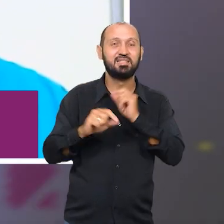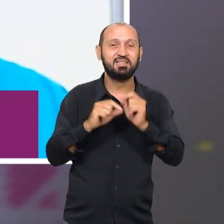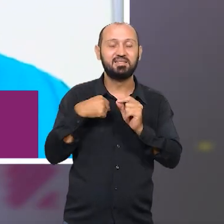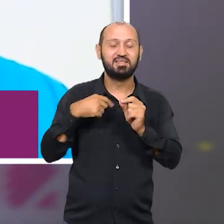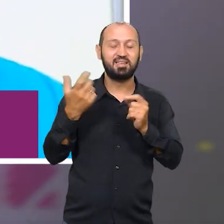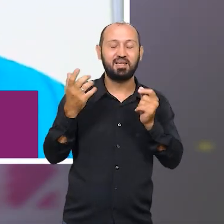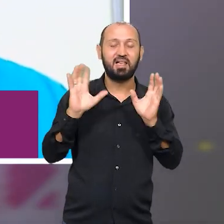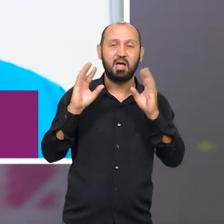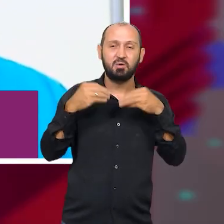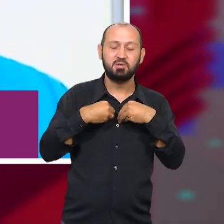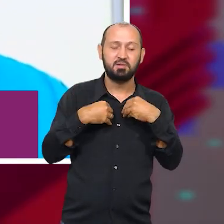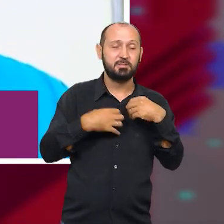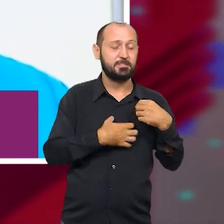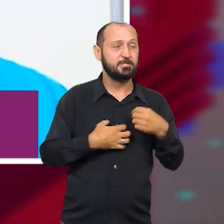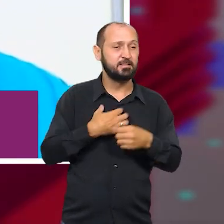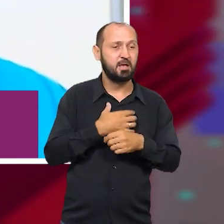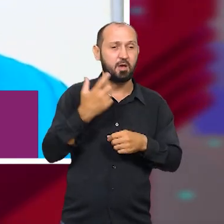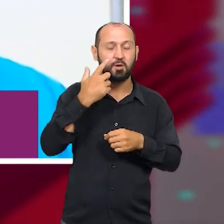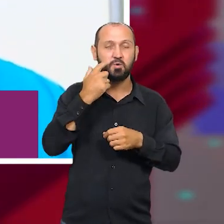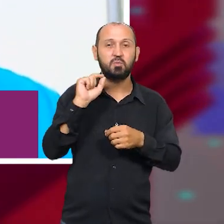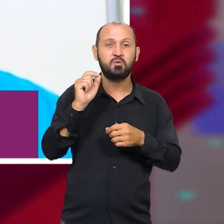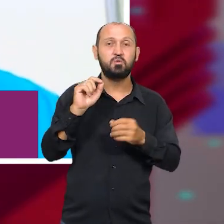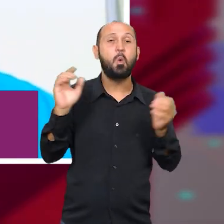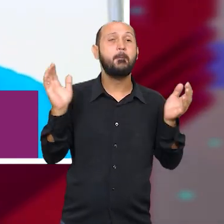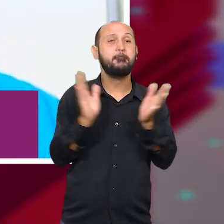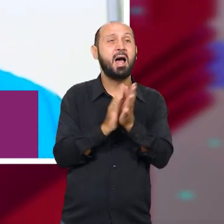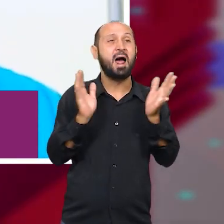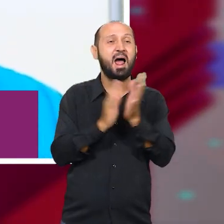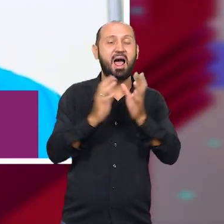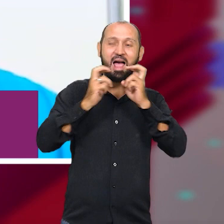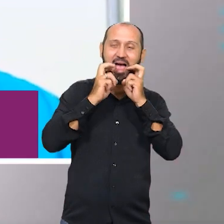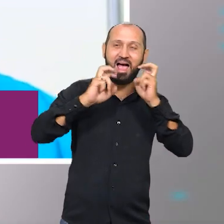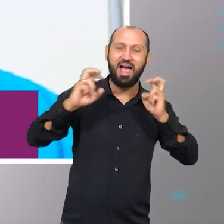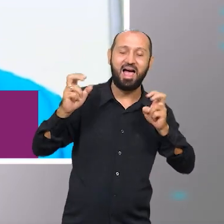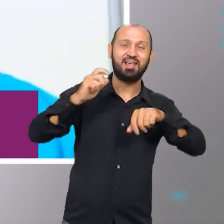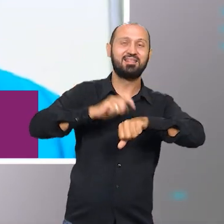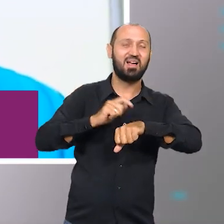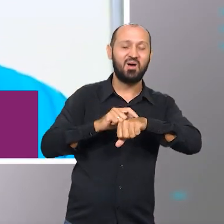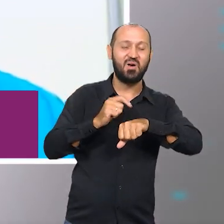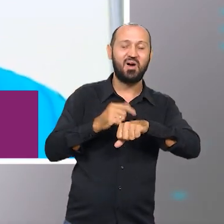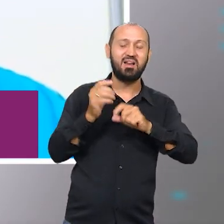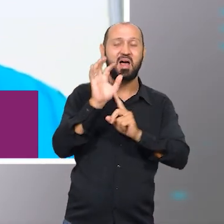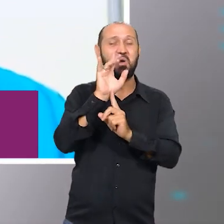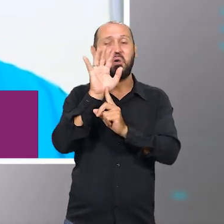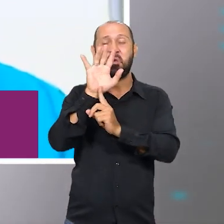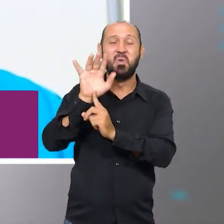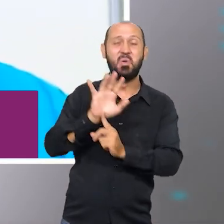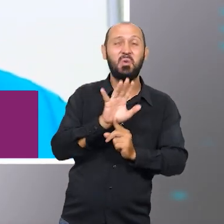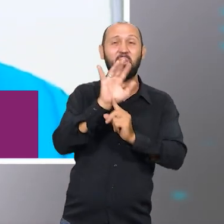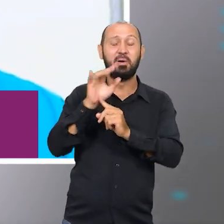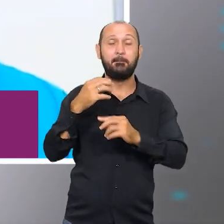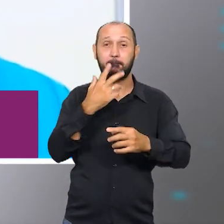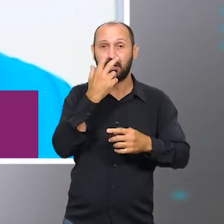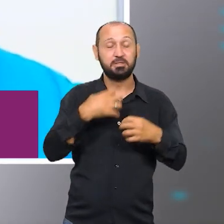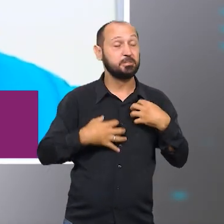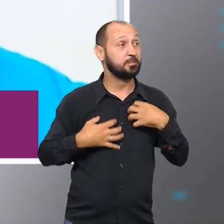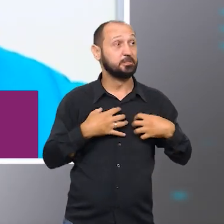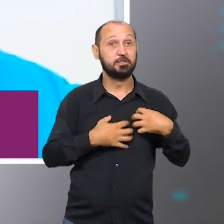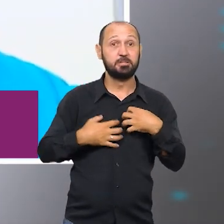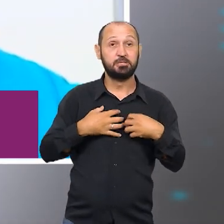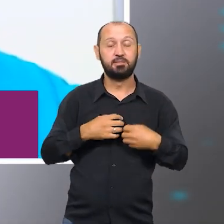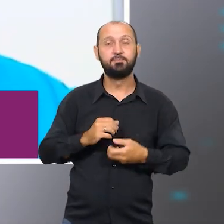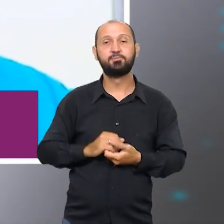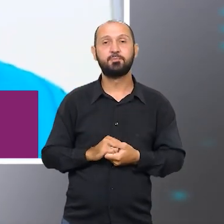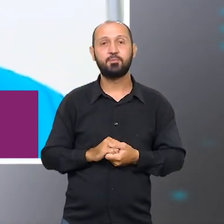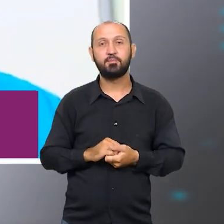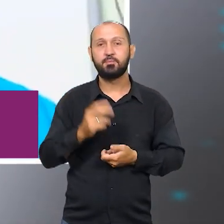autismo também se irritarem com aquele movimento do parabéns, né, de cantar o parabéns no aniversário, aquilo ali causa uma agitação. E esses